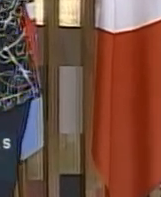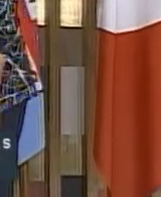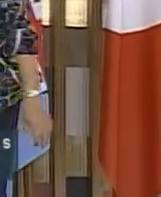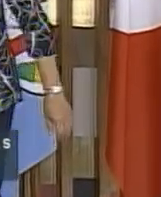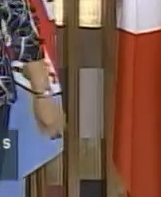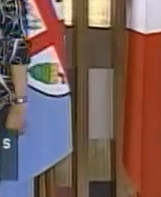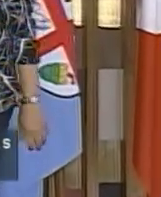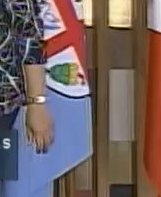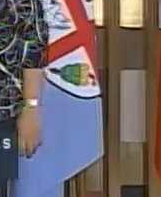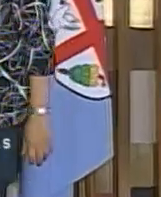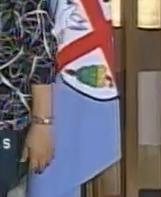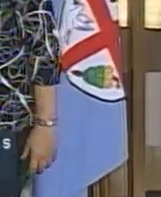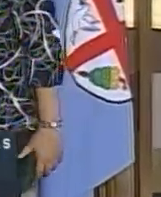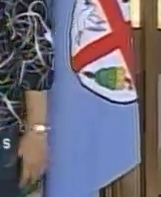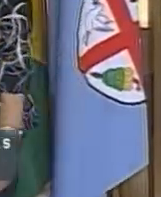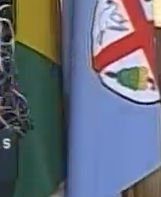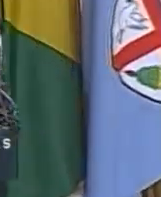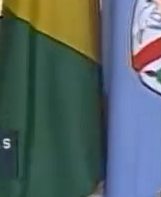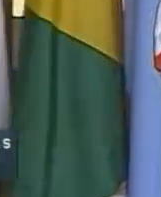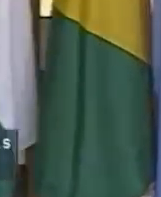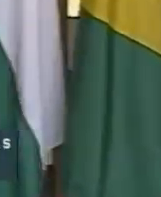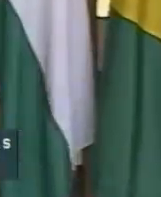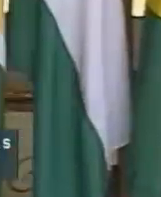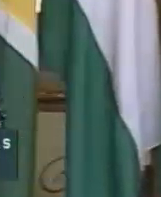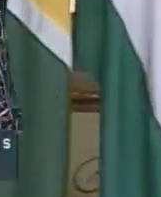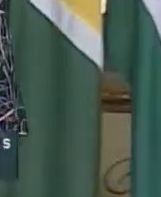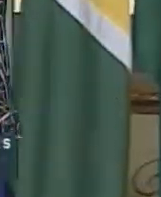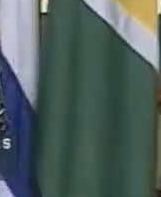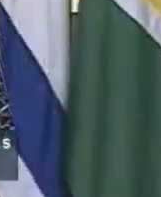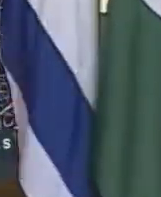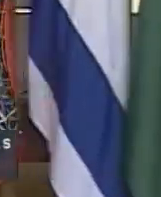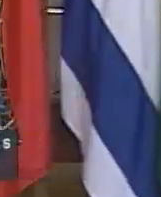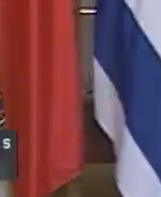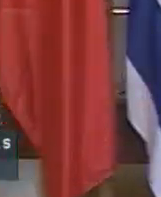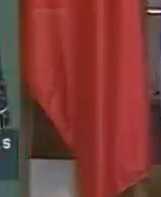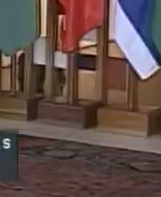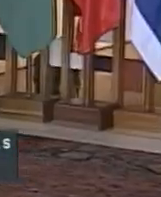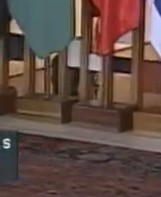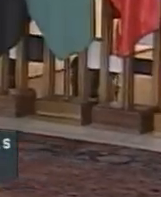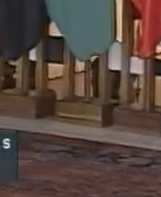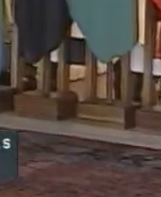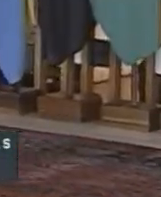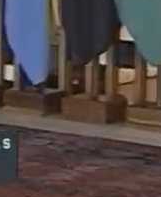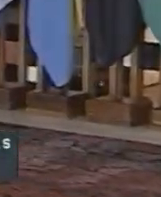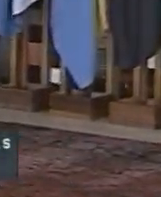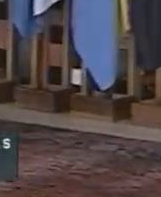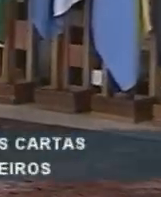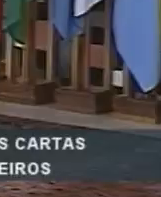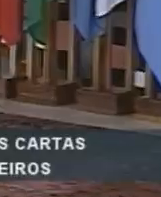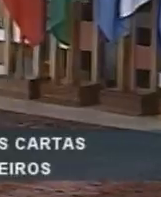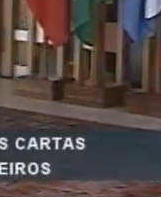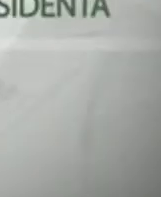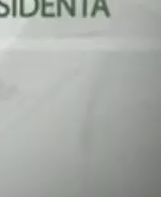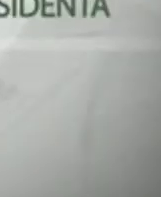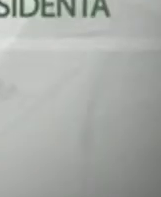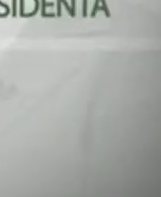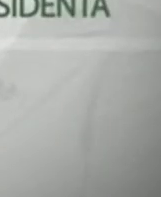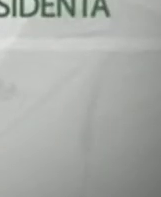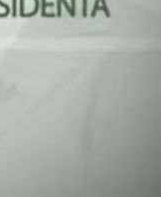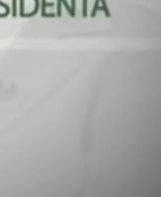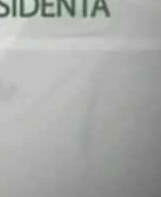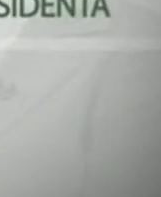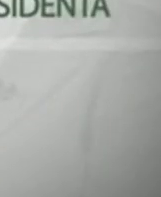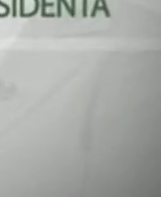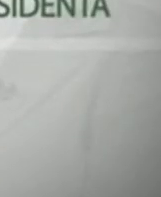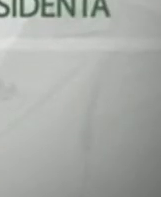Está encerrada a cerimônia de entrega das cartas credenciais dos embaixadores estrangeiros residentes em Brasília. Você